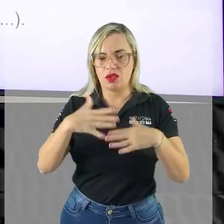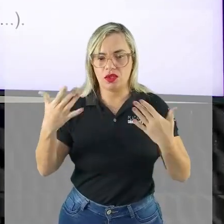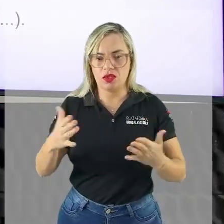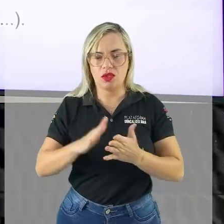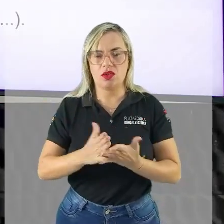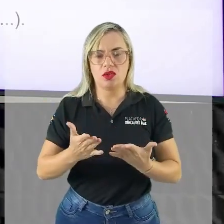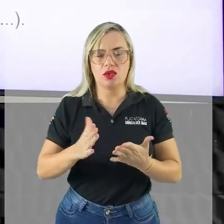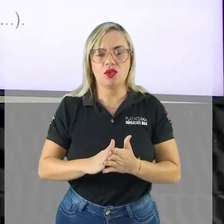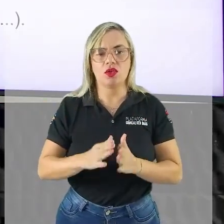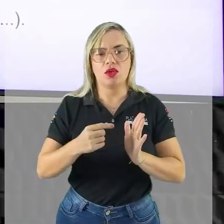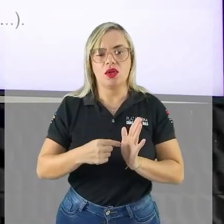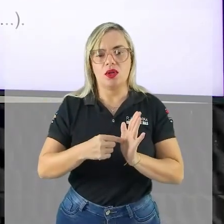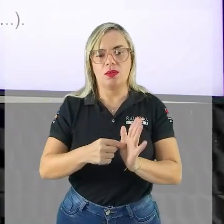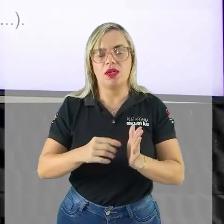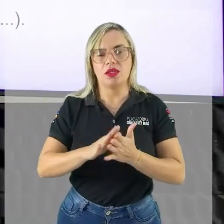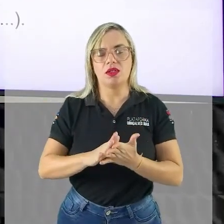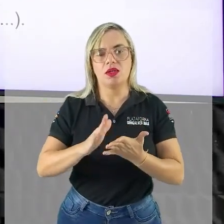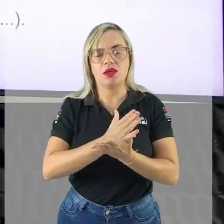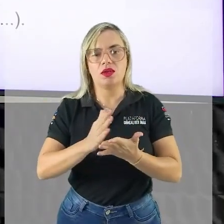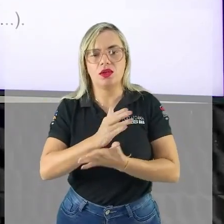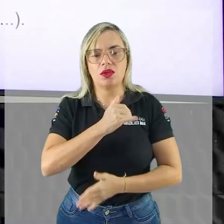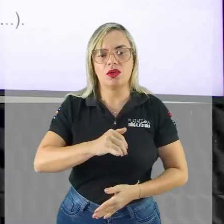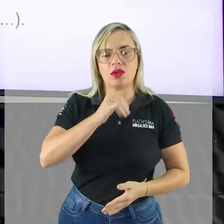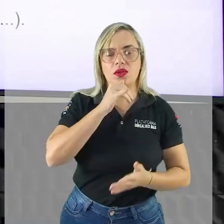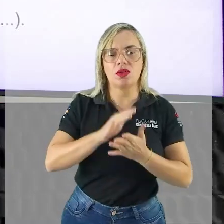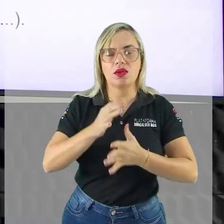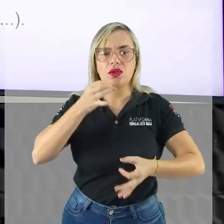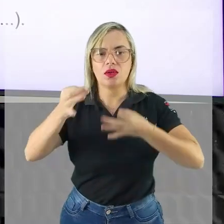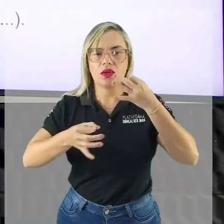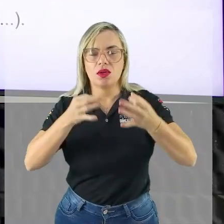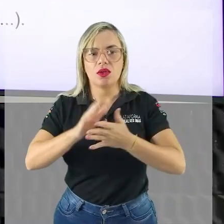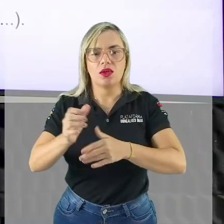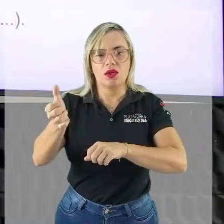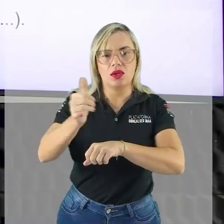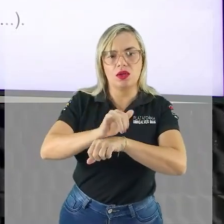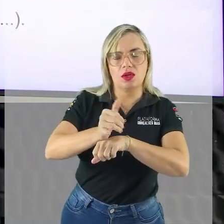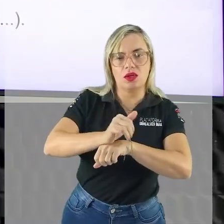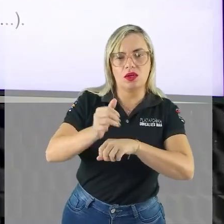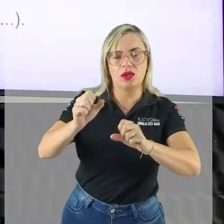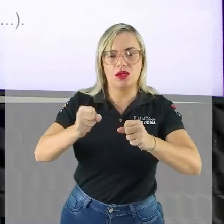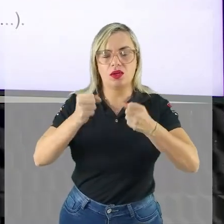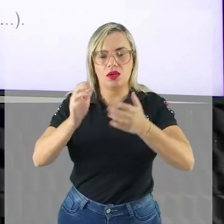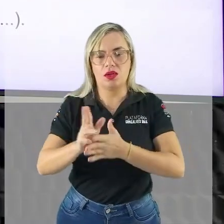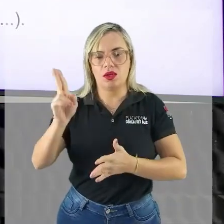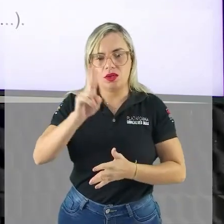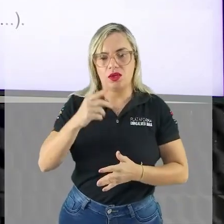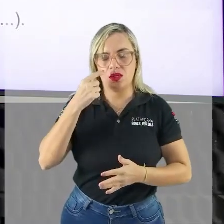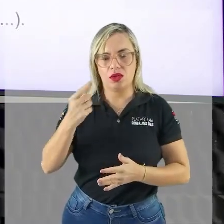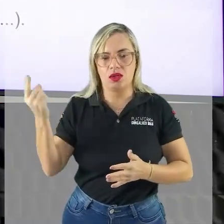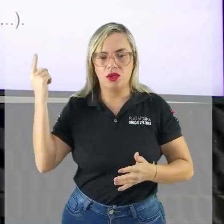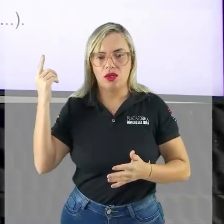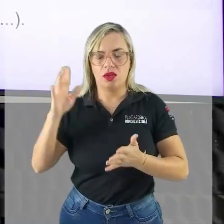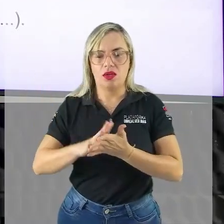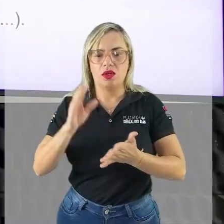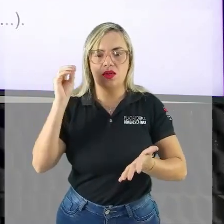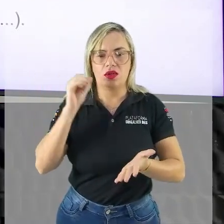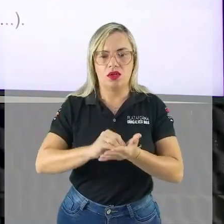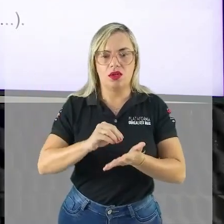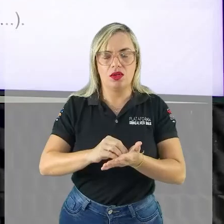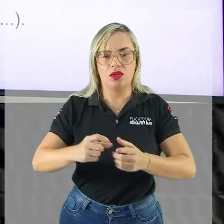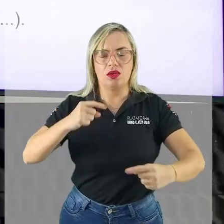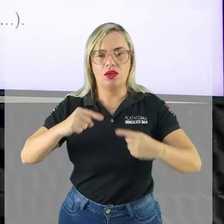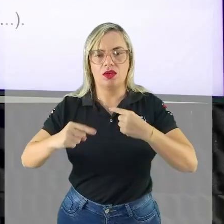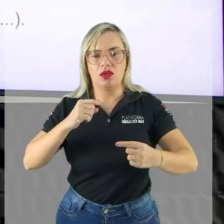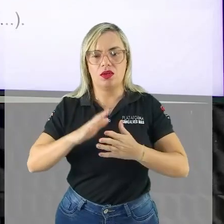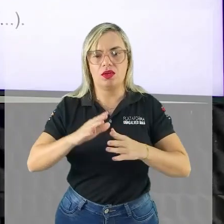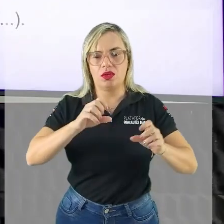aqui prospectando um argumento ou uma estratégia que você poderia utilizar, justamente essa falta de política